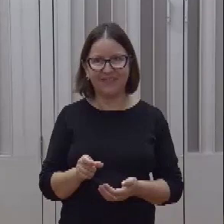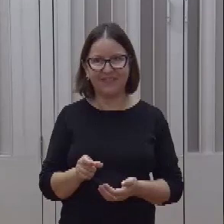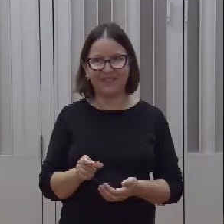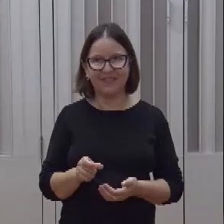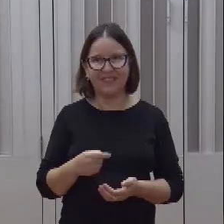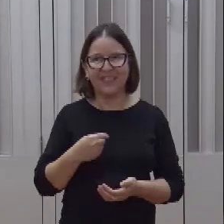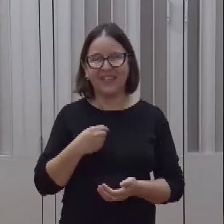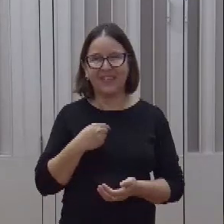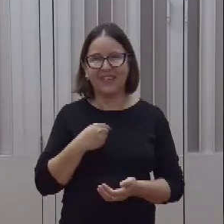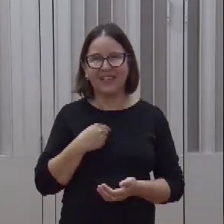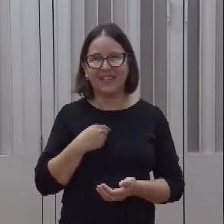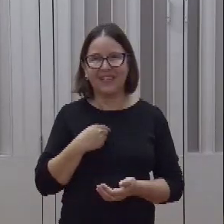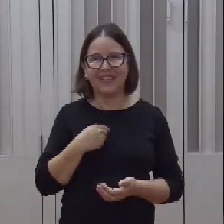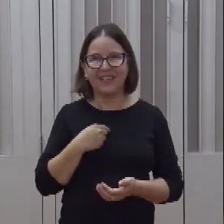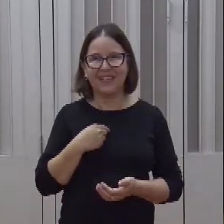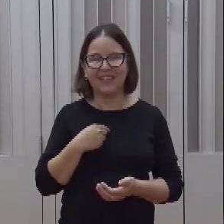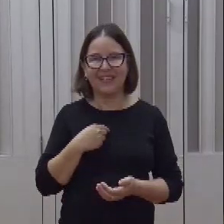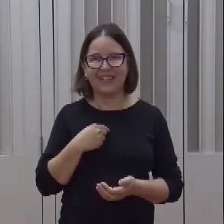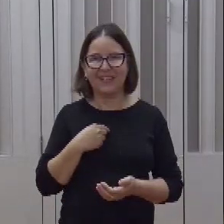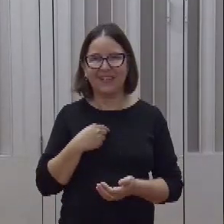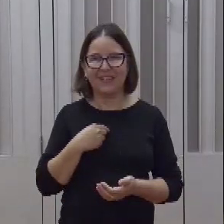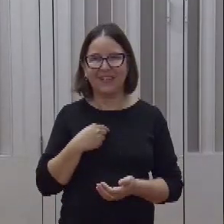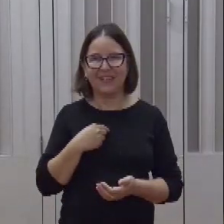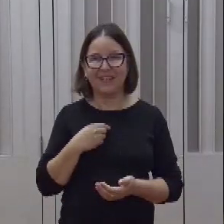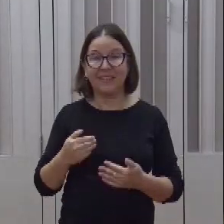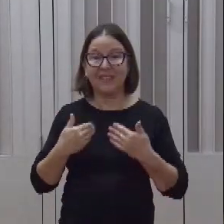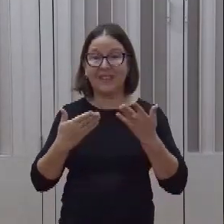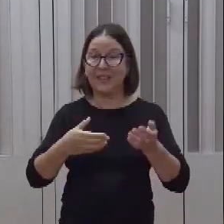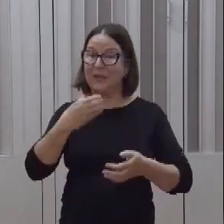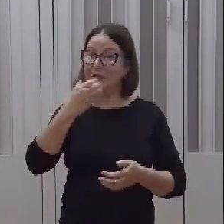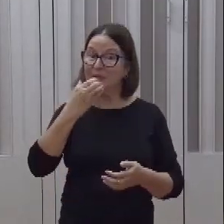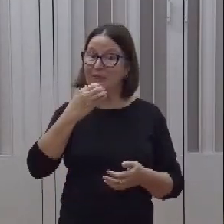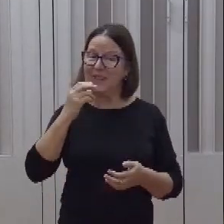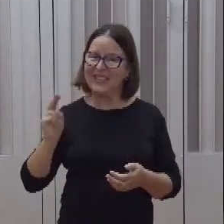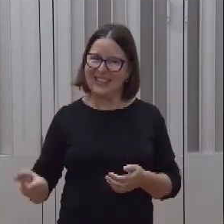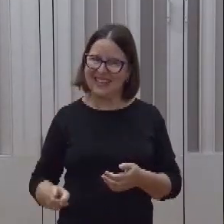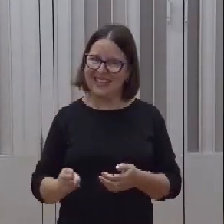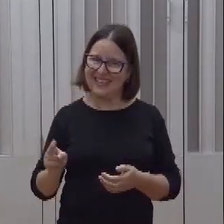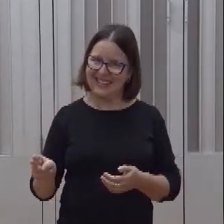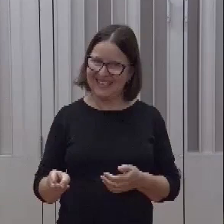eu estou aí produzindo fruto eterno.